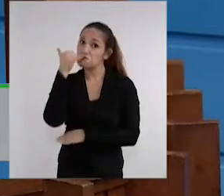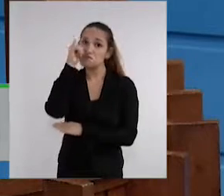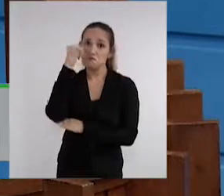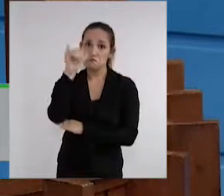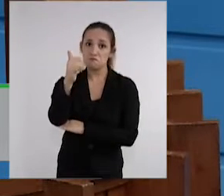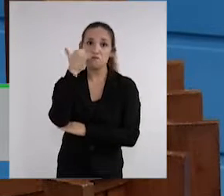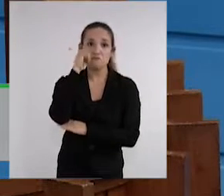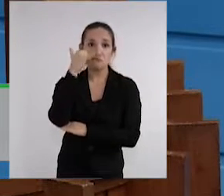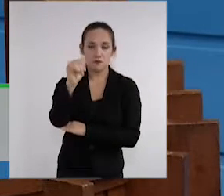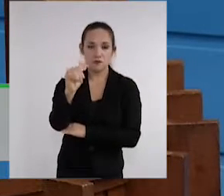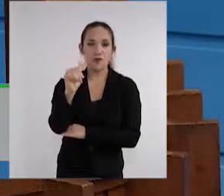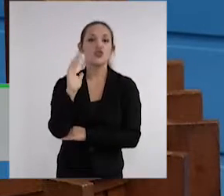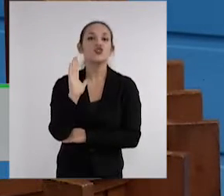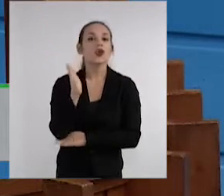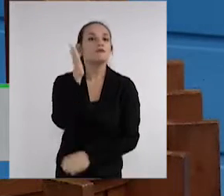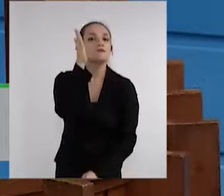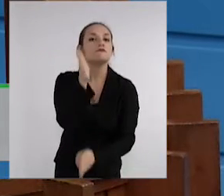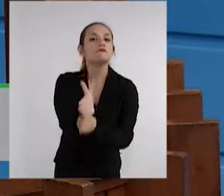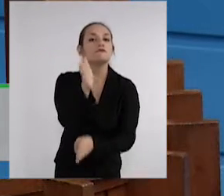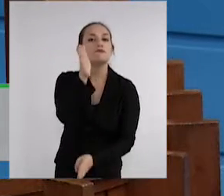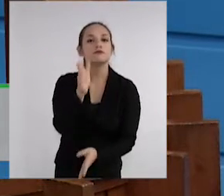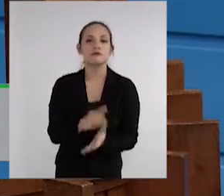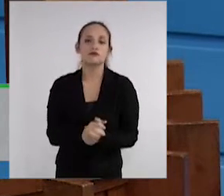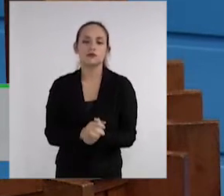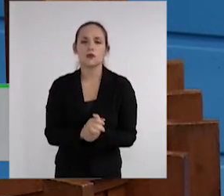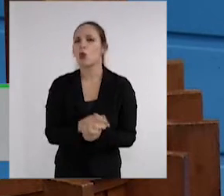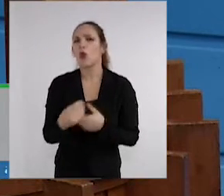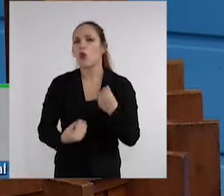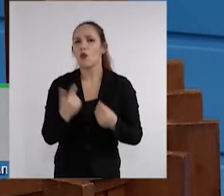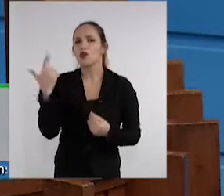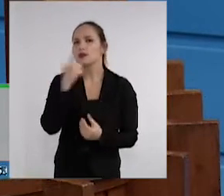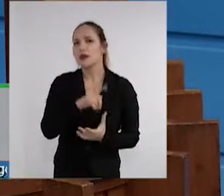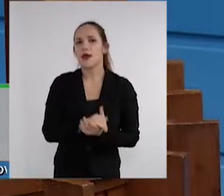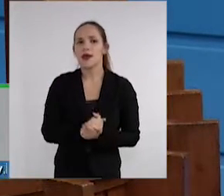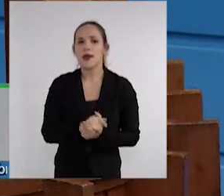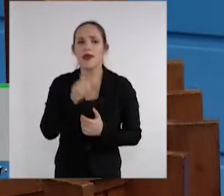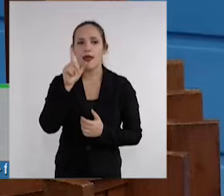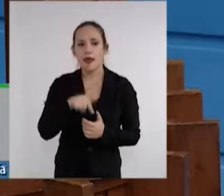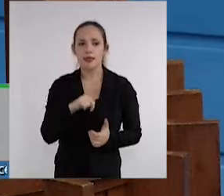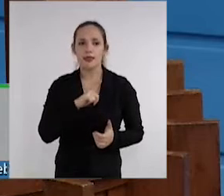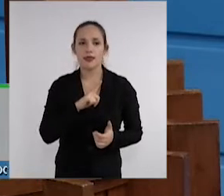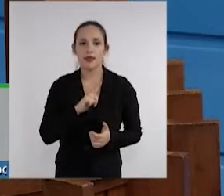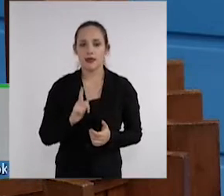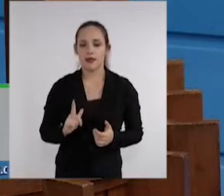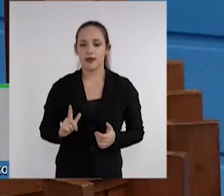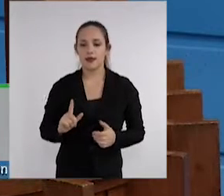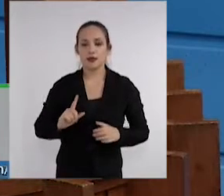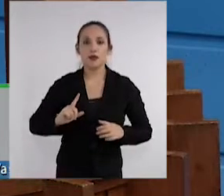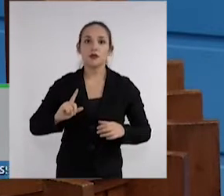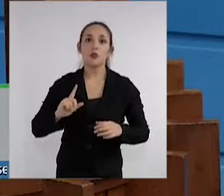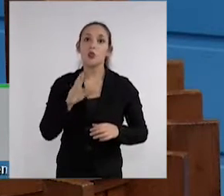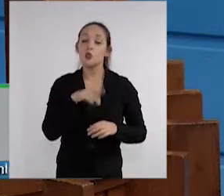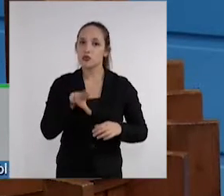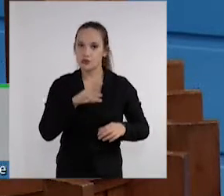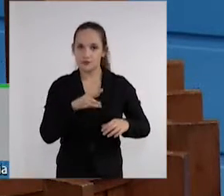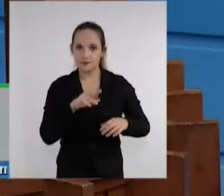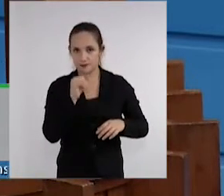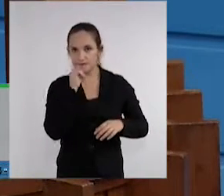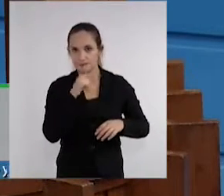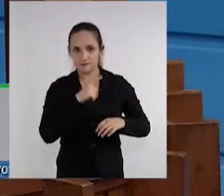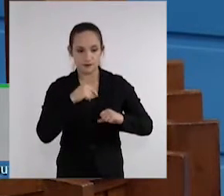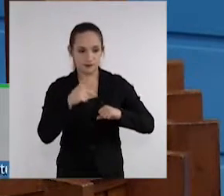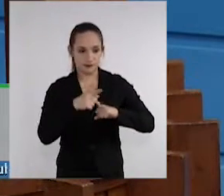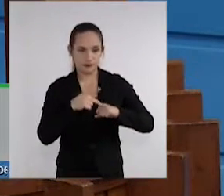energia descoberta que se dá através da exploração por